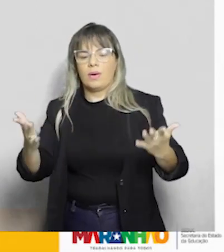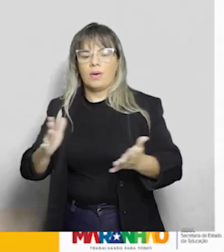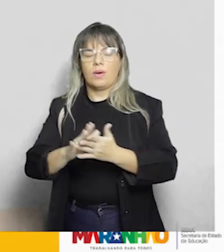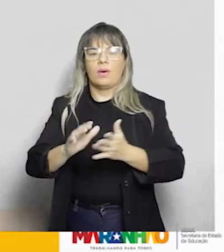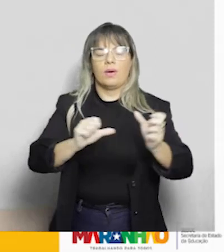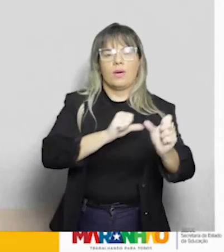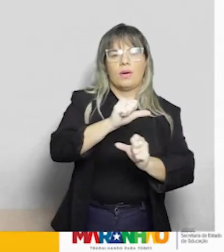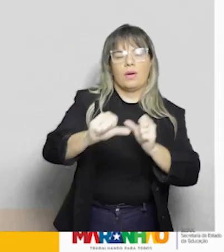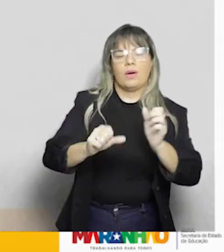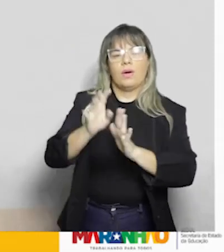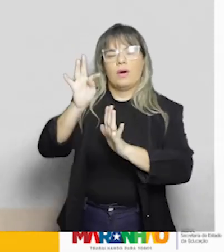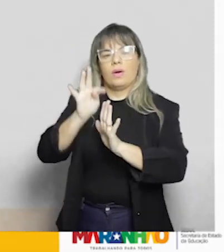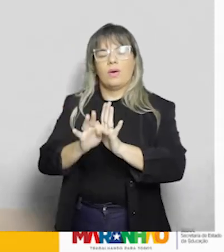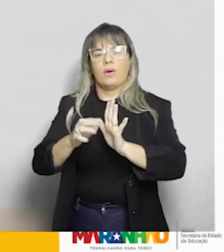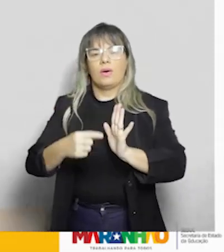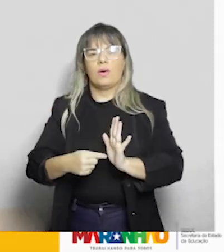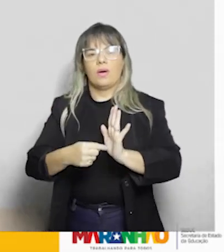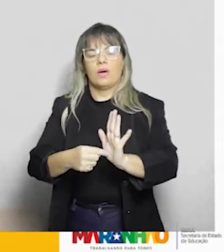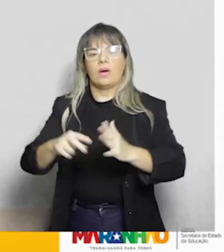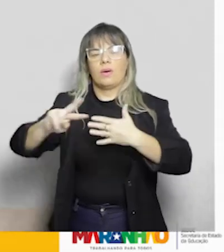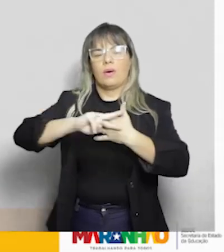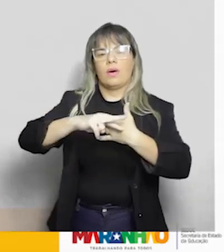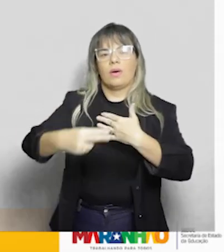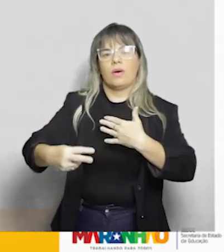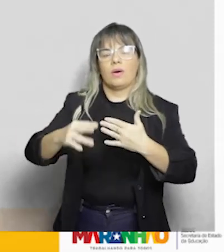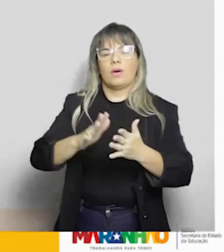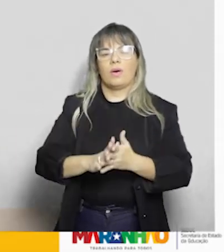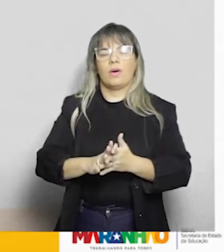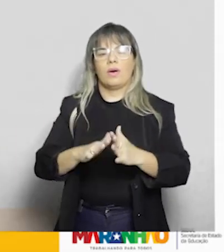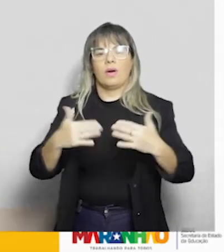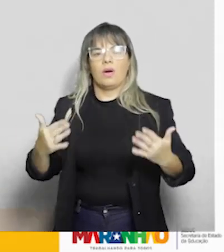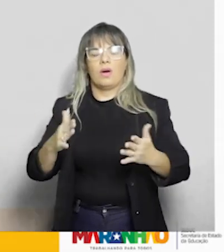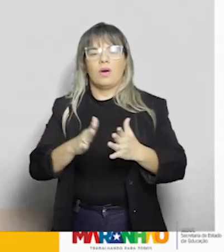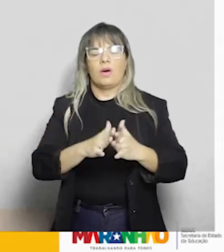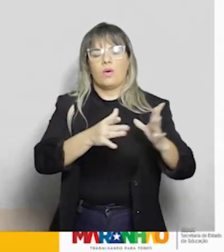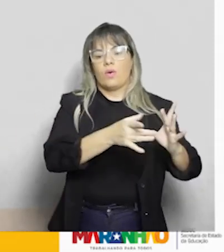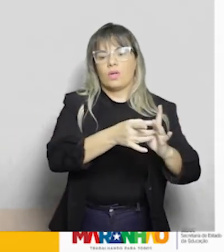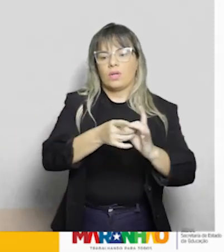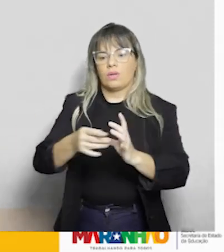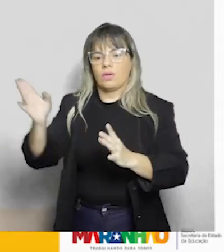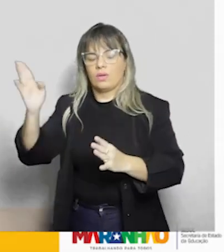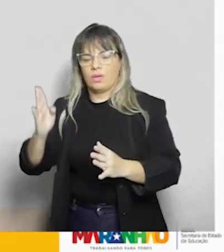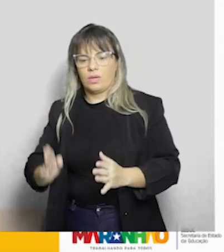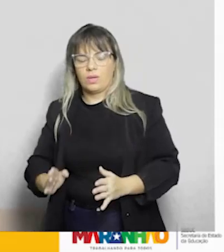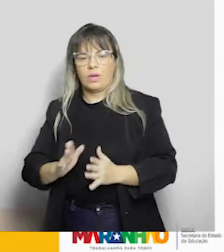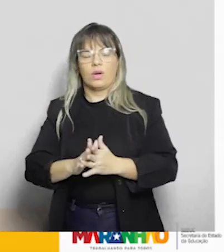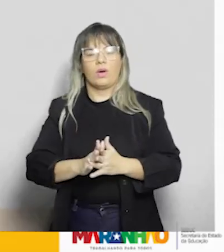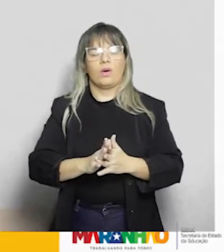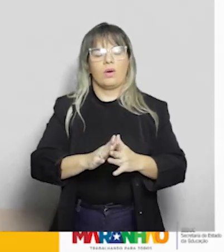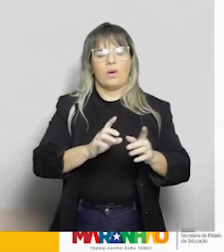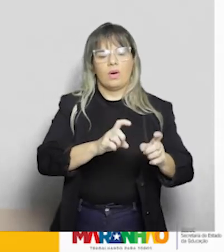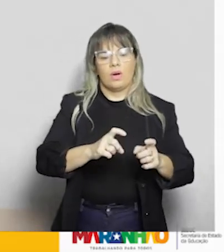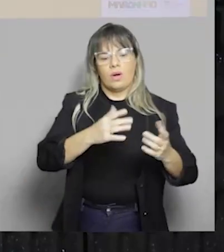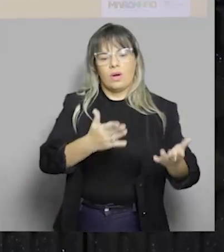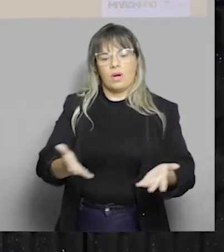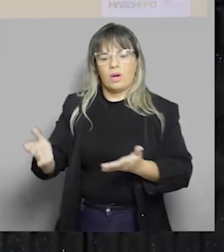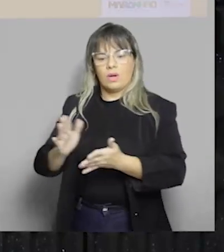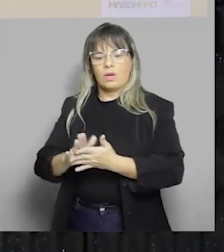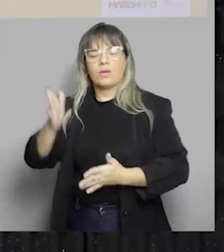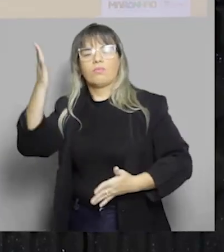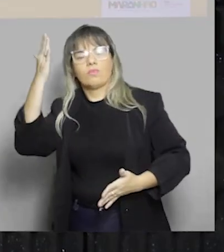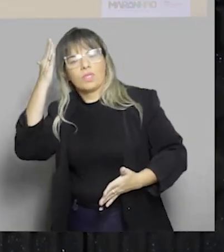transformações que o texto vai me dizer trouxeram como consequência para o campo brasileiro o quê? Que consequências? Ou seja, eu vou procurar no texto entender